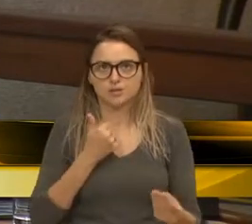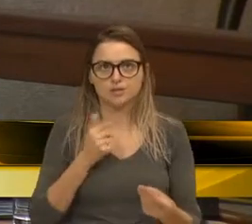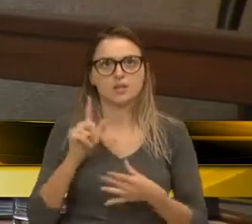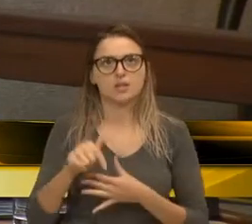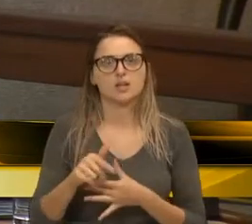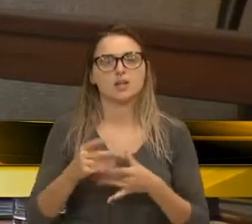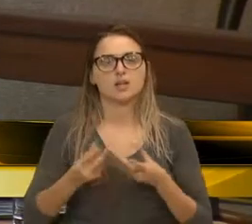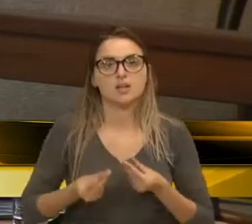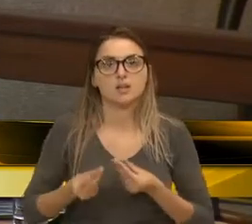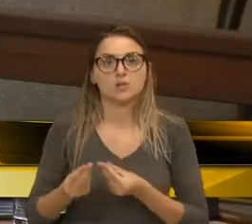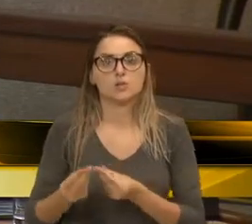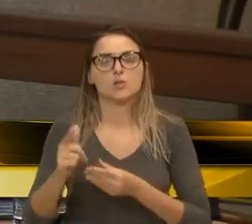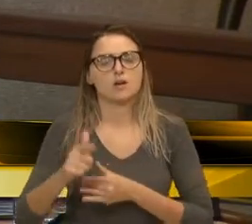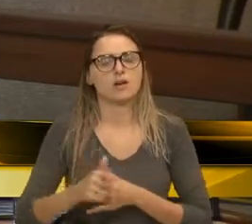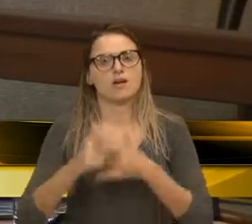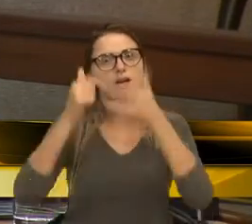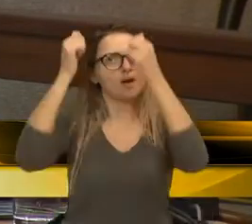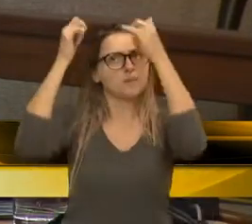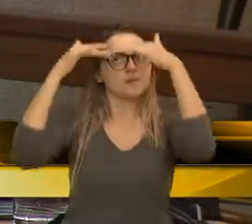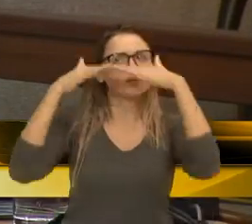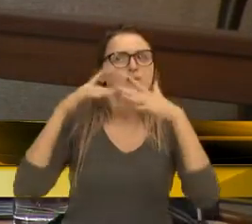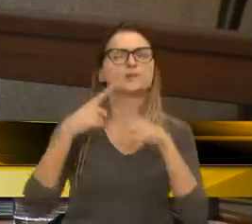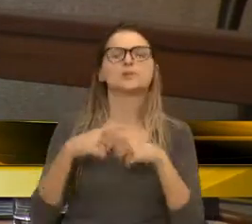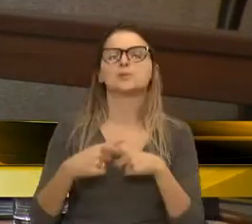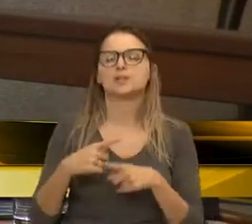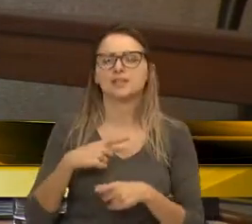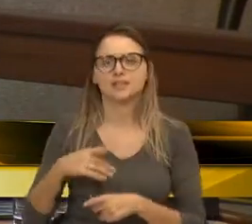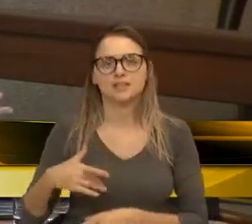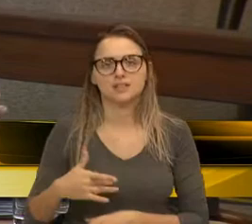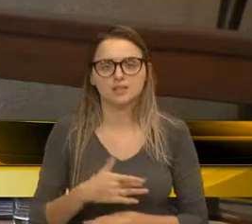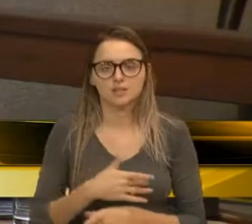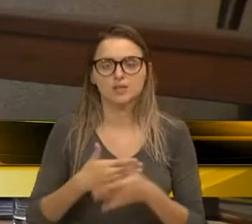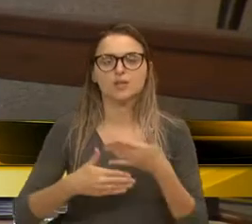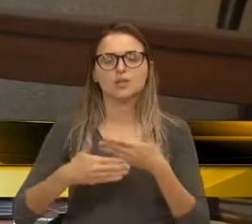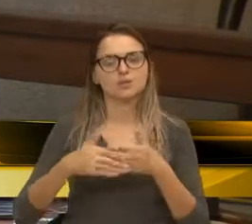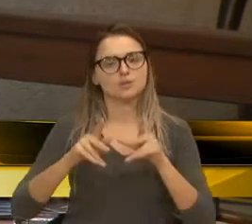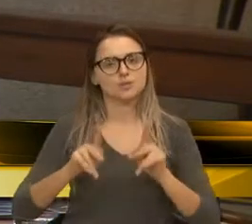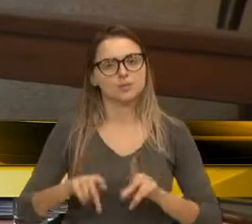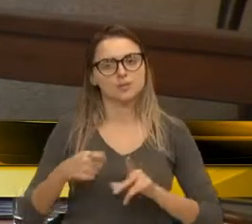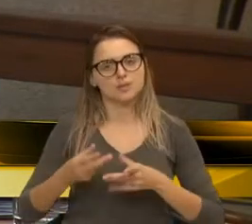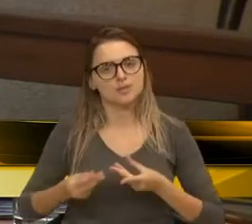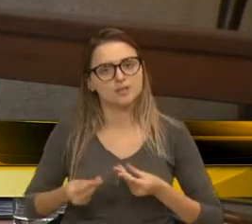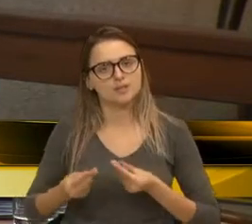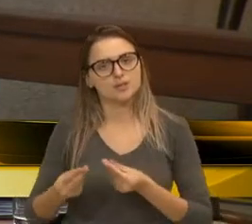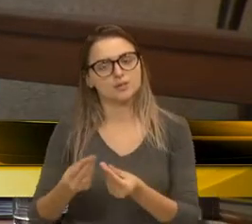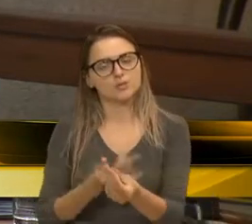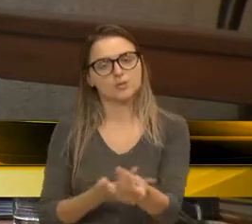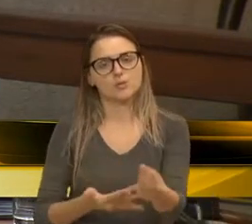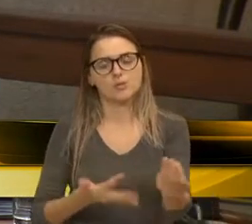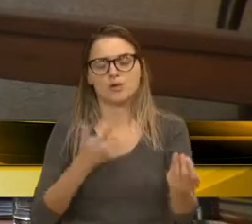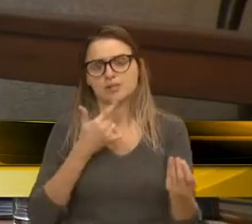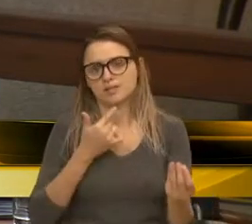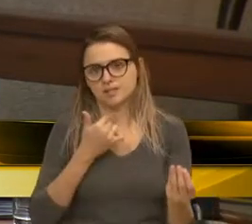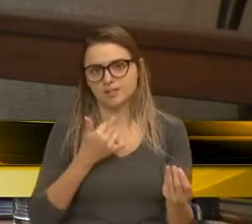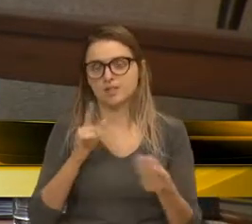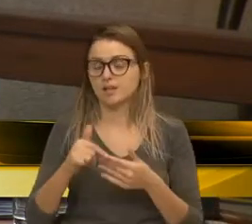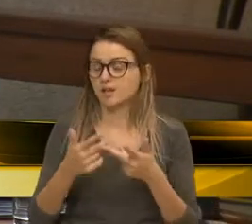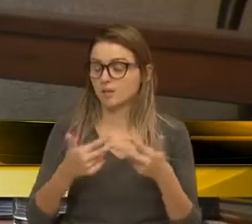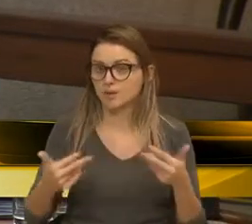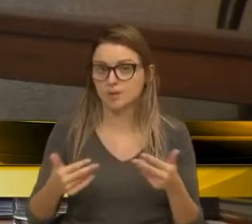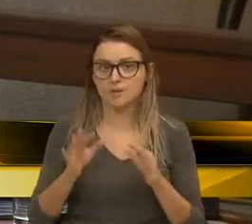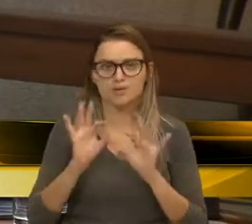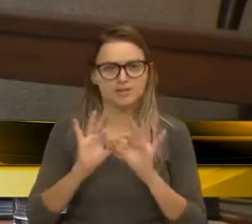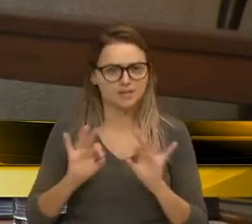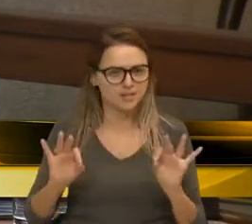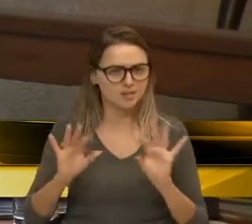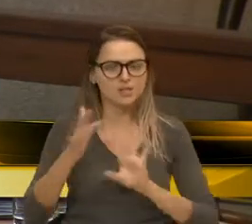uma bênção, é sinal que tem saúde, então todo mundo deveria doar sangue. E é um gesto simples,